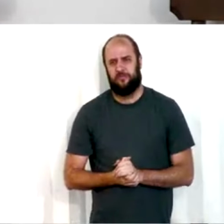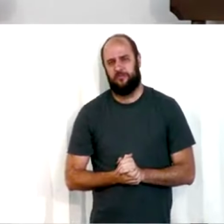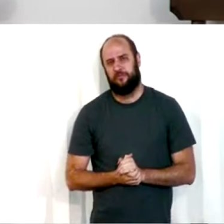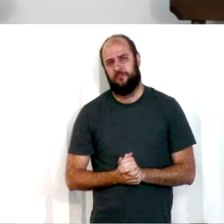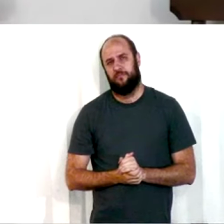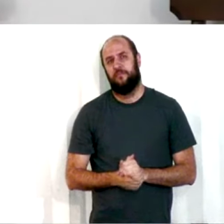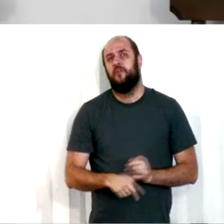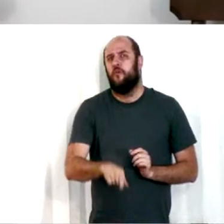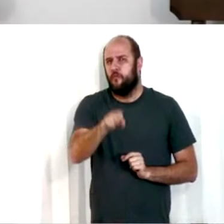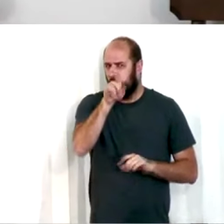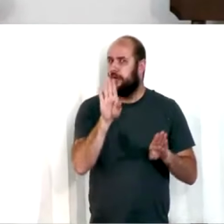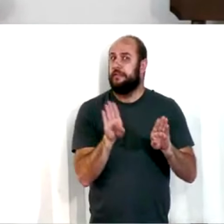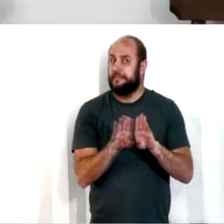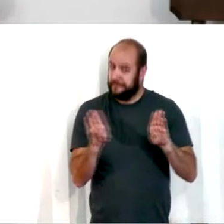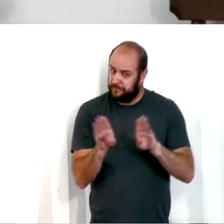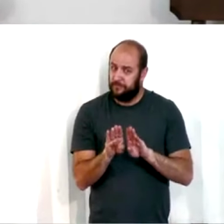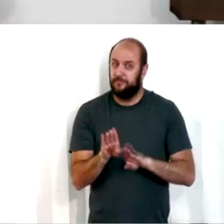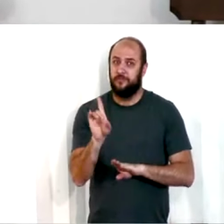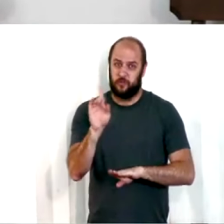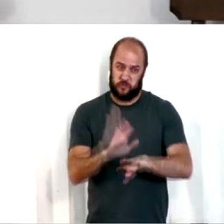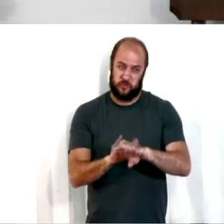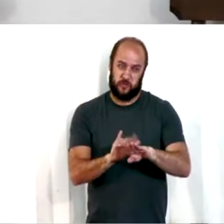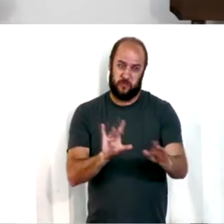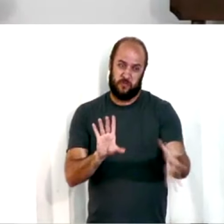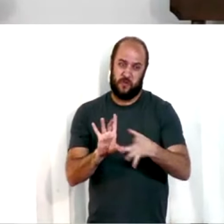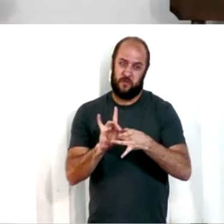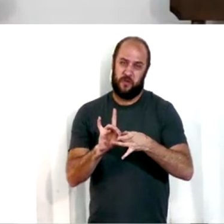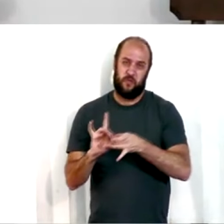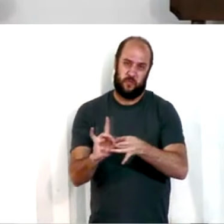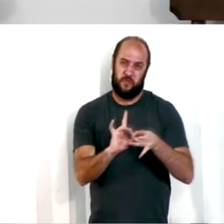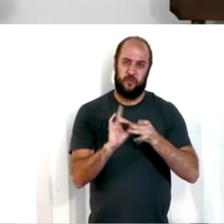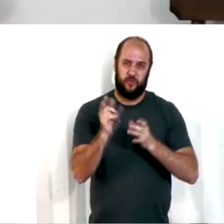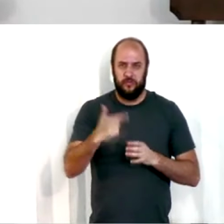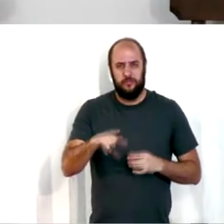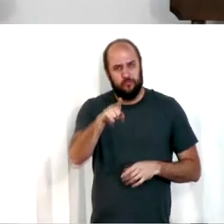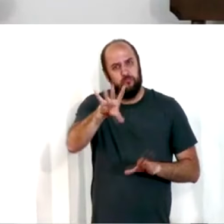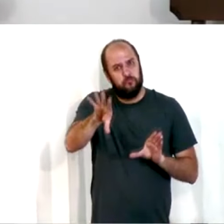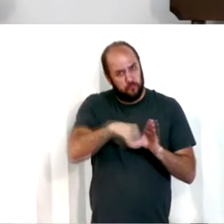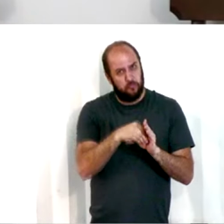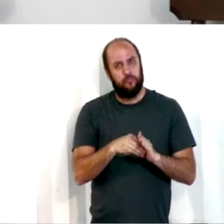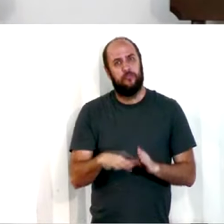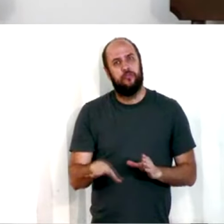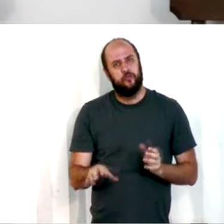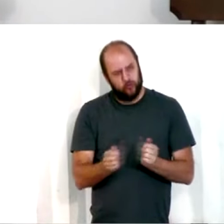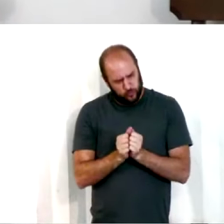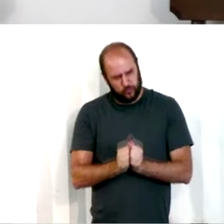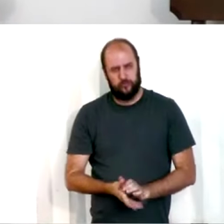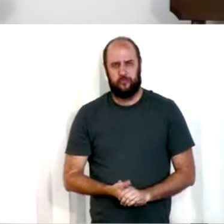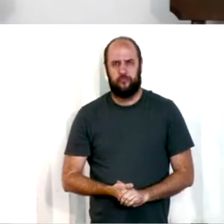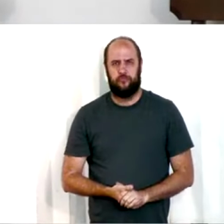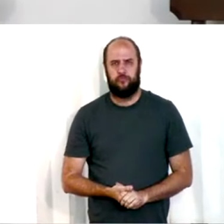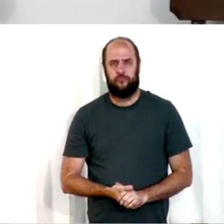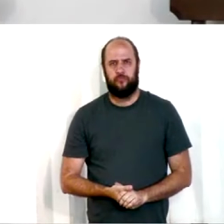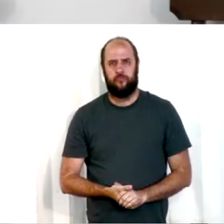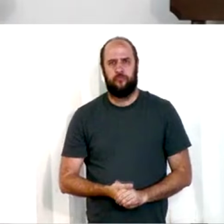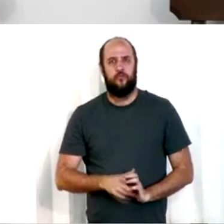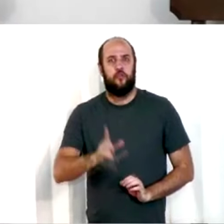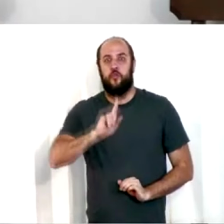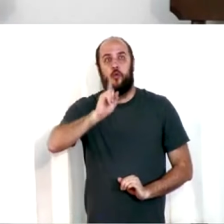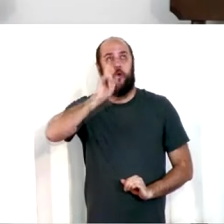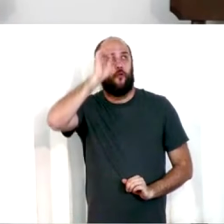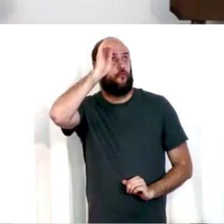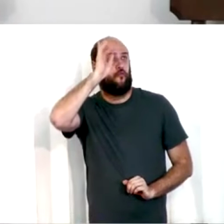inclusive você. É isso que Paulo está dizendo, inclusive você. Não é uma mensagem abstrata, não é uma filosofia,